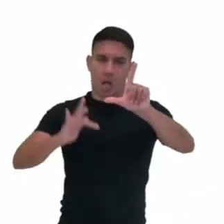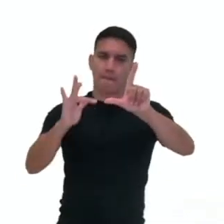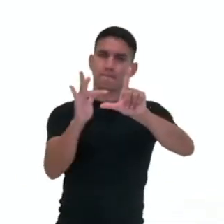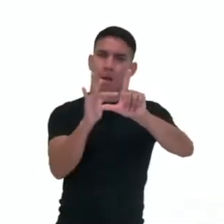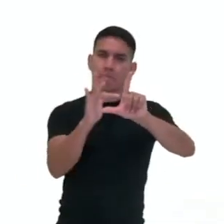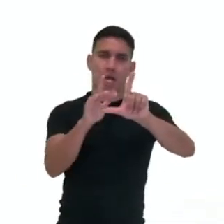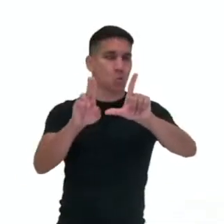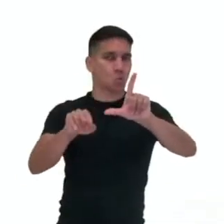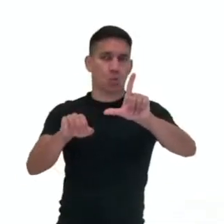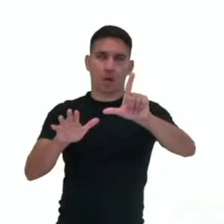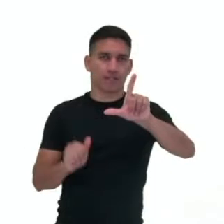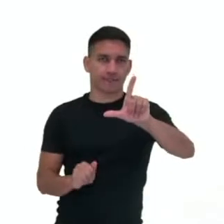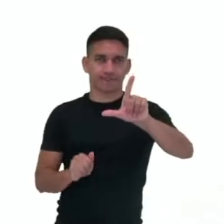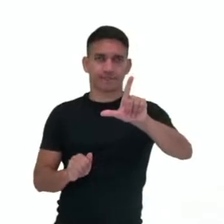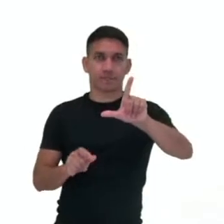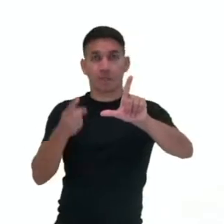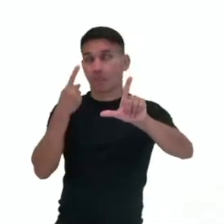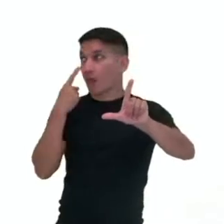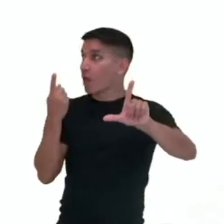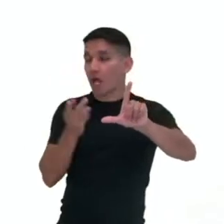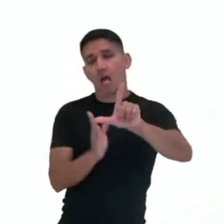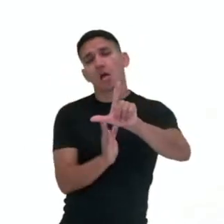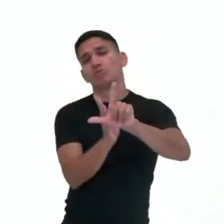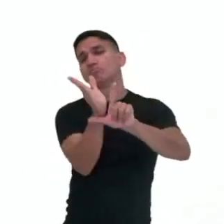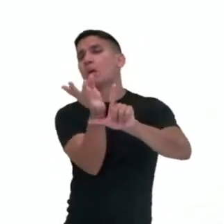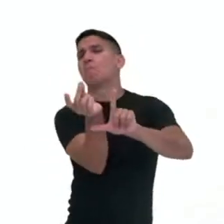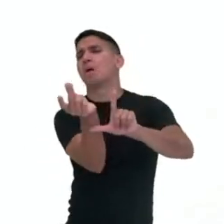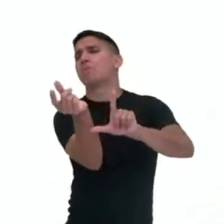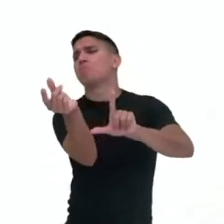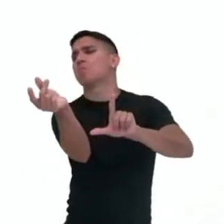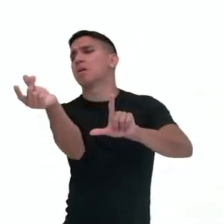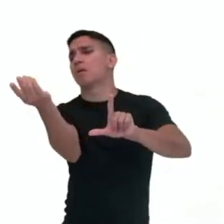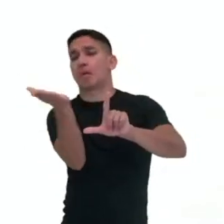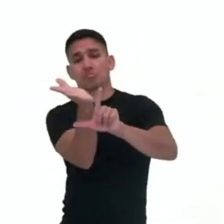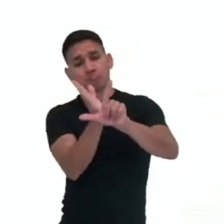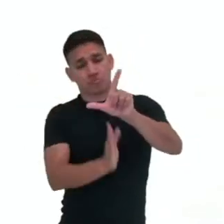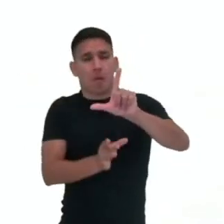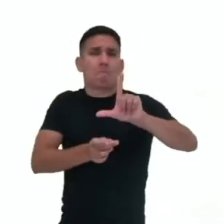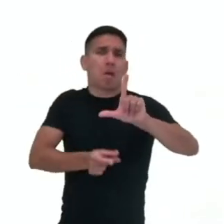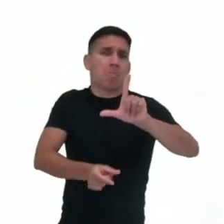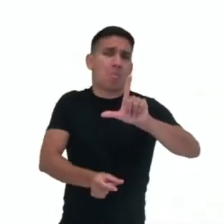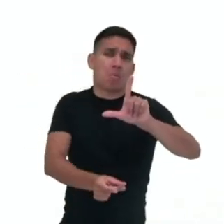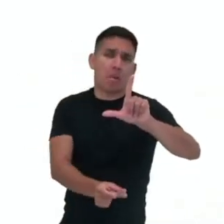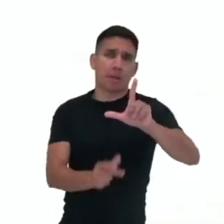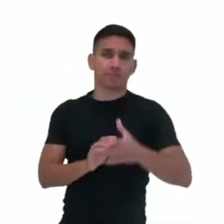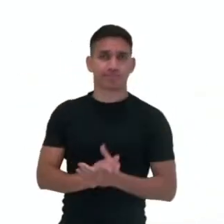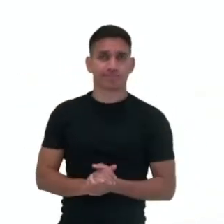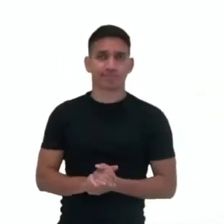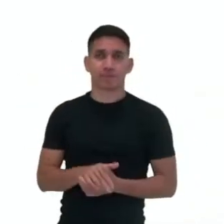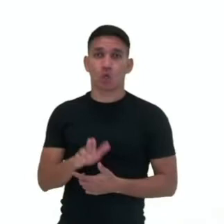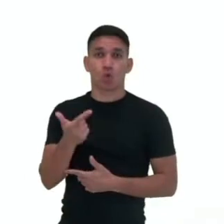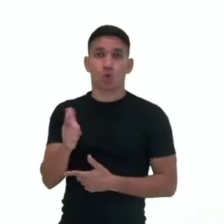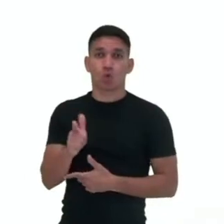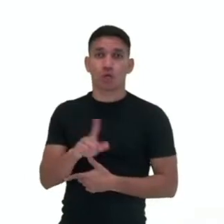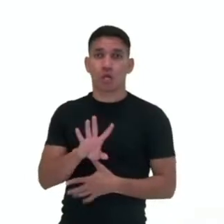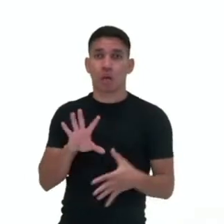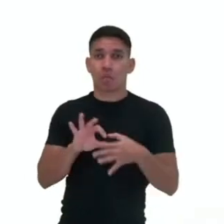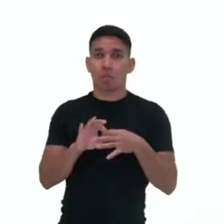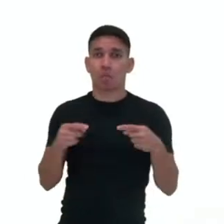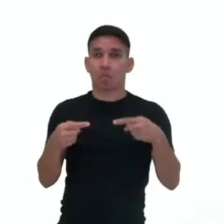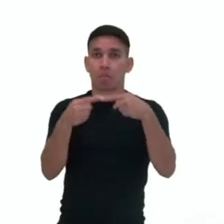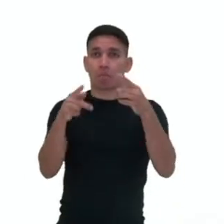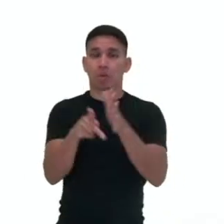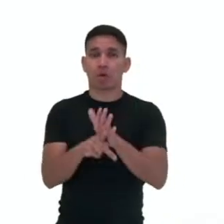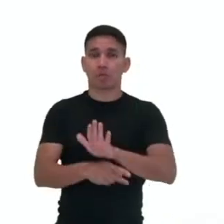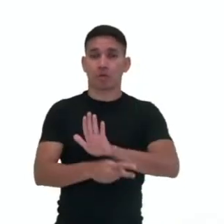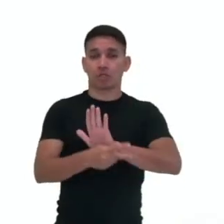do y, é ilimitada superior e inferiormente, não apresenta pontos no segundo e no terceiro